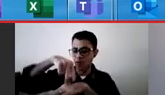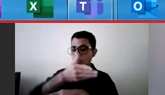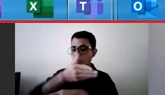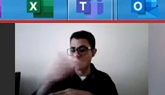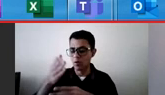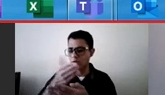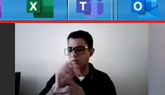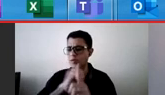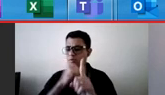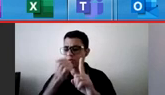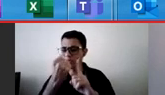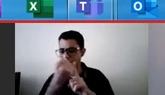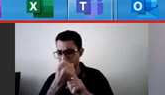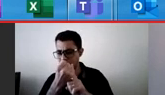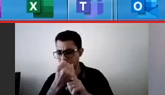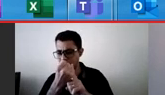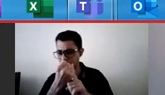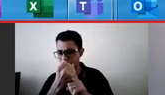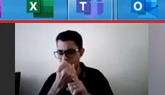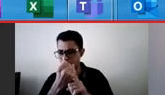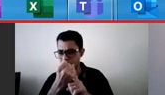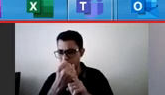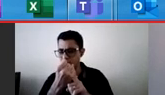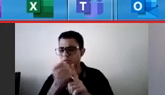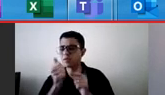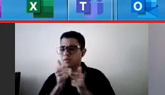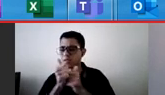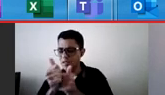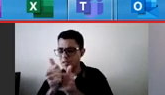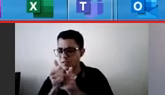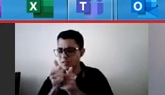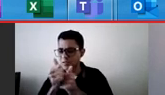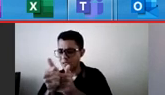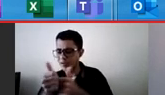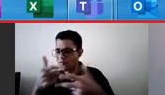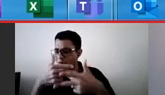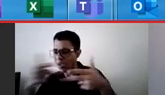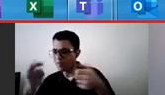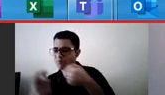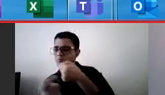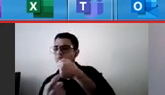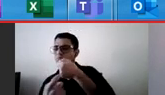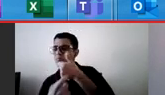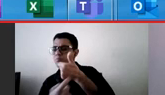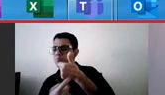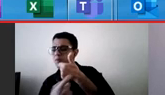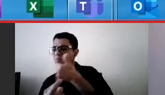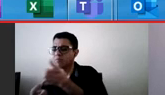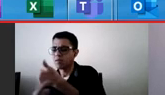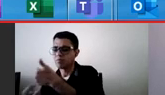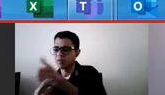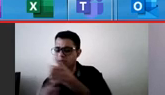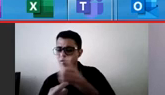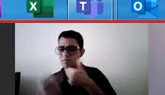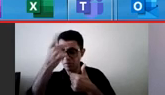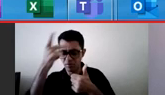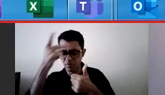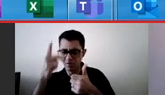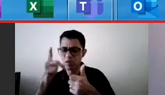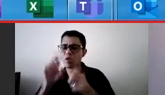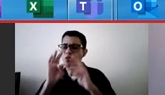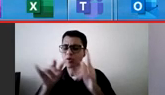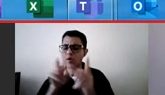numa sociedade que a gente segue muitas pessoas, curte muitas pessoas, né, totalmente no